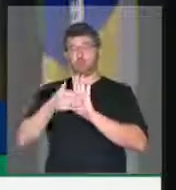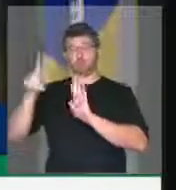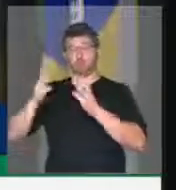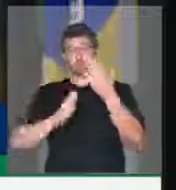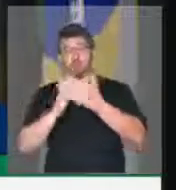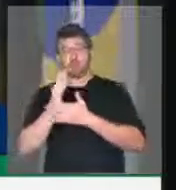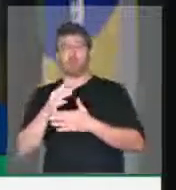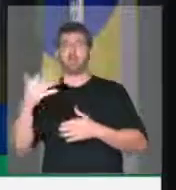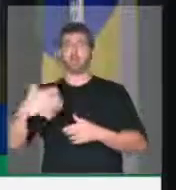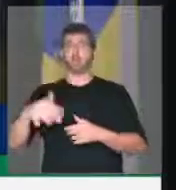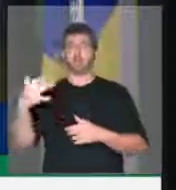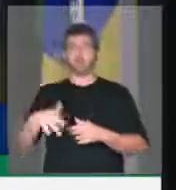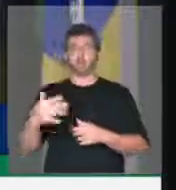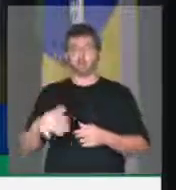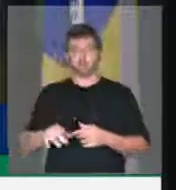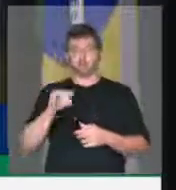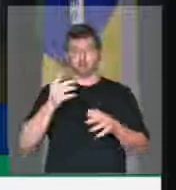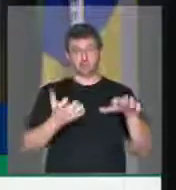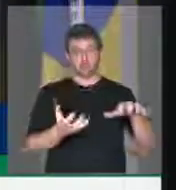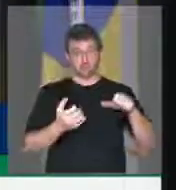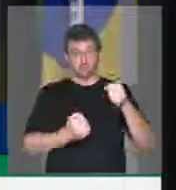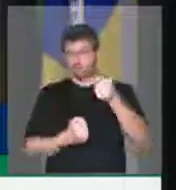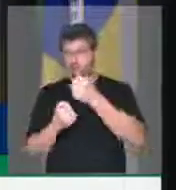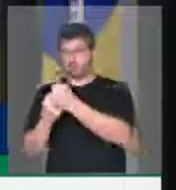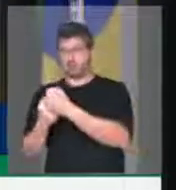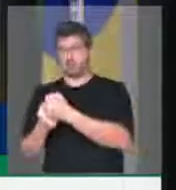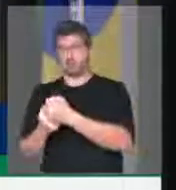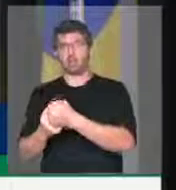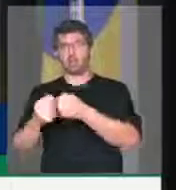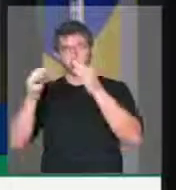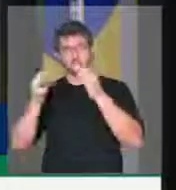aprovadas. Se o Congresso colaborar com ele, eu tenho certeza